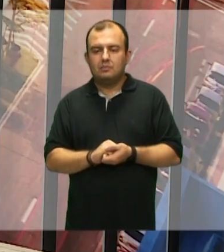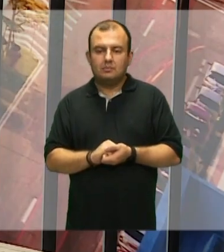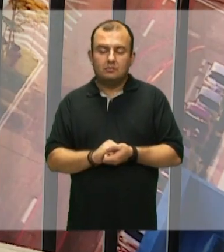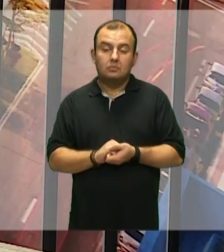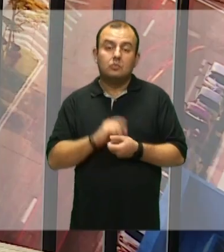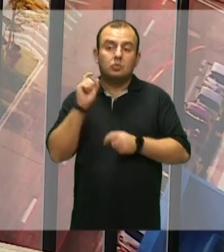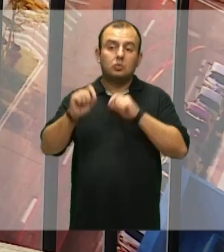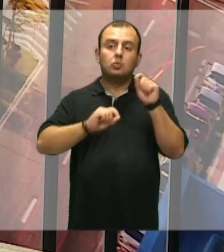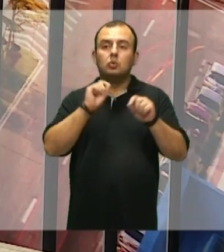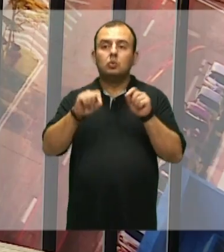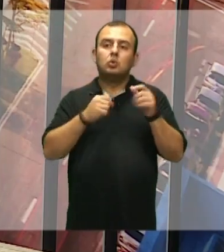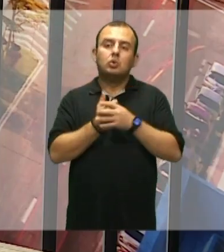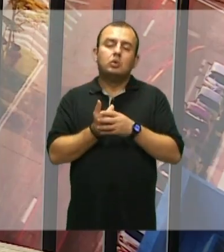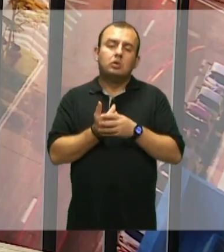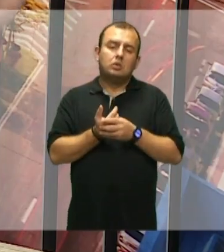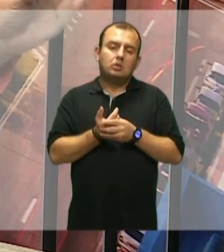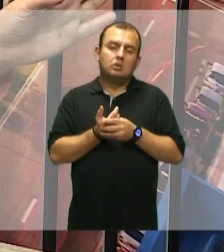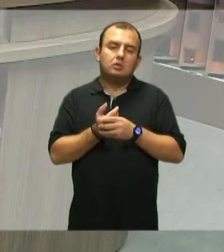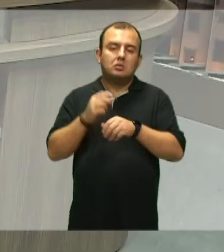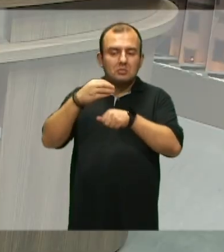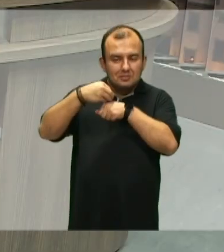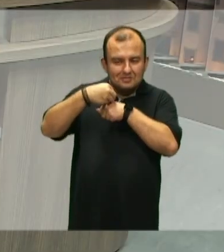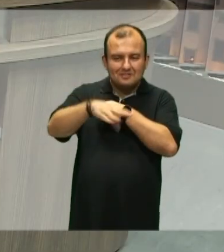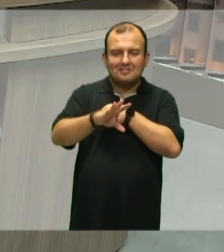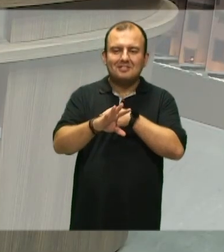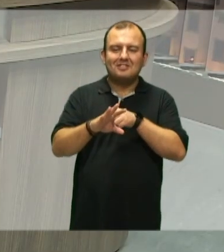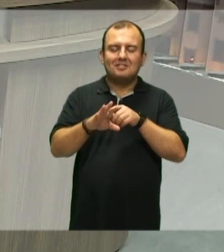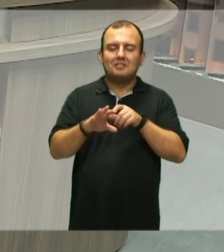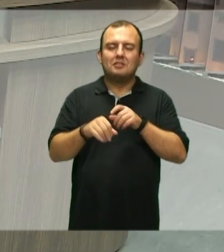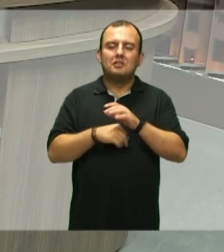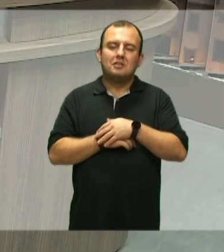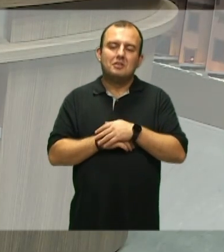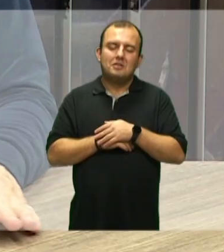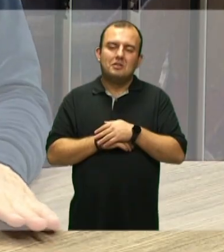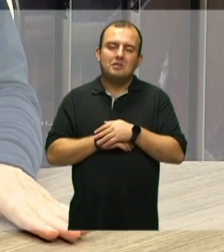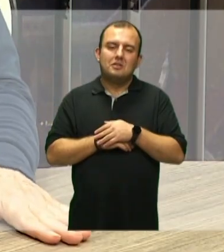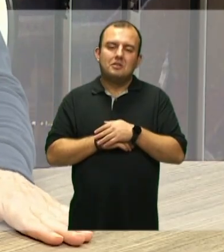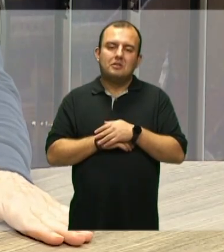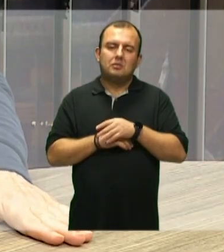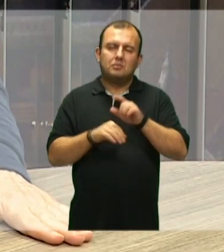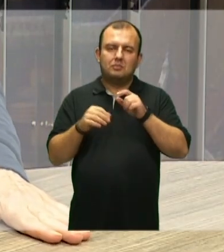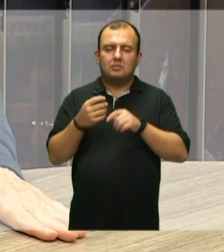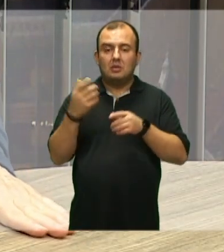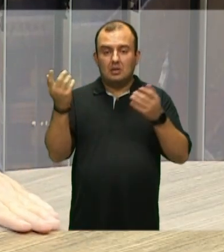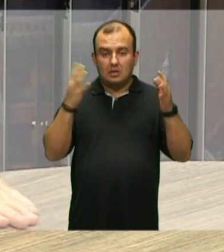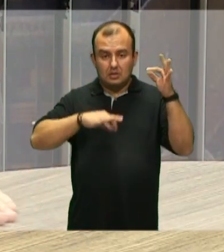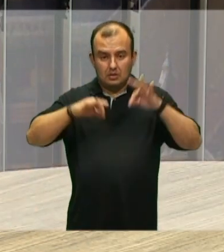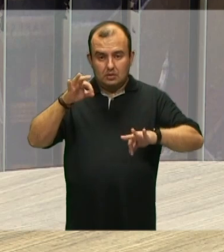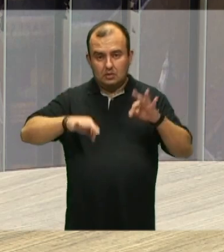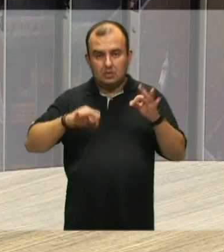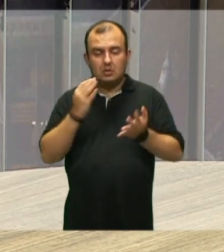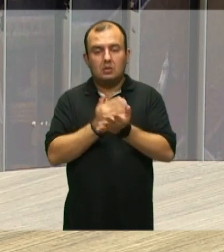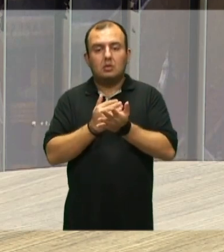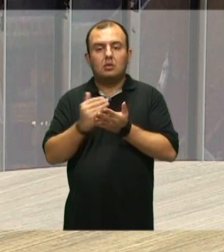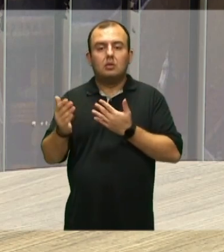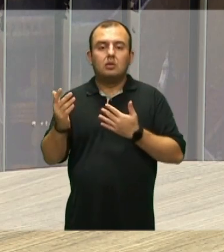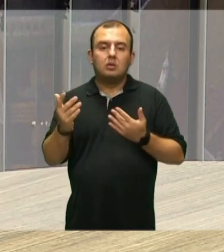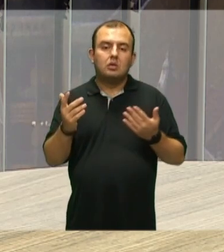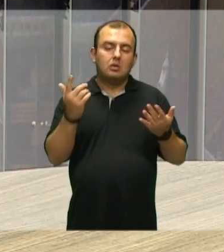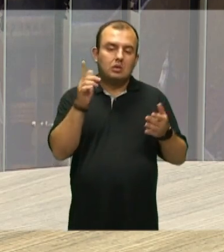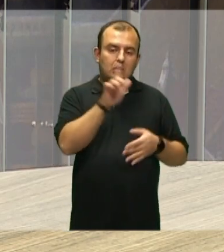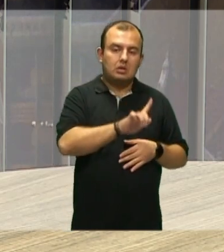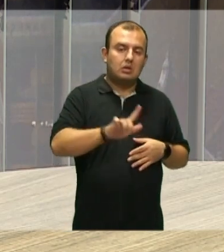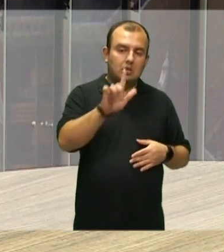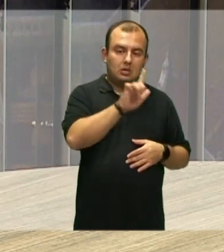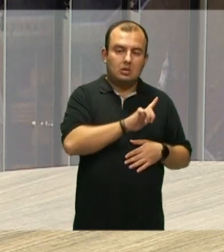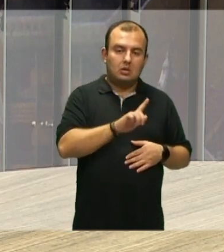O que dá um spoiler pra gente, não tem problema. Tá. Na verdade, essa peça, ela nasceu inspirada na obra e da